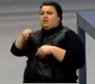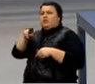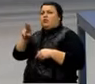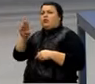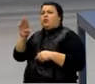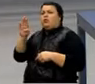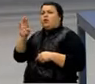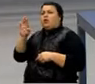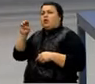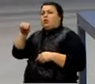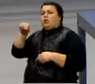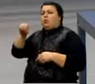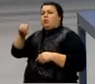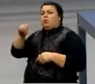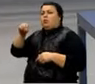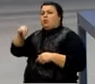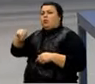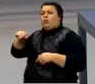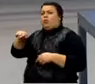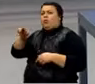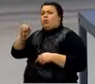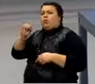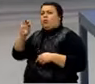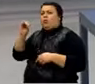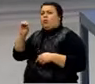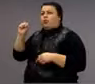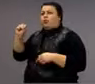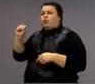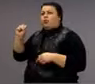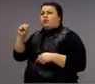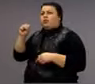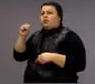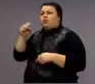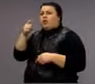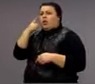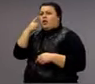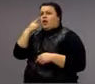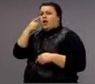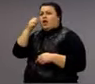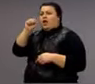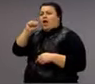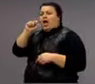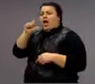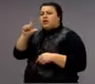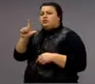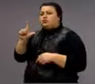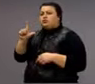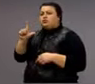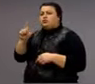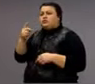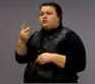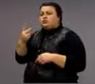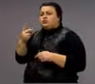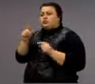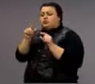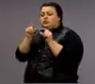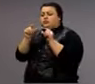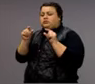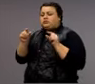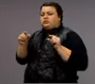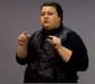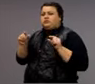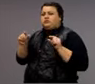Nos brônquios, essa parte aqui mais azul, ó, se ramifica em dois